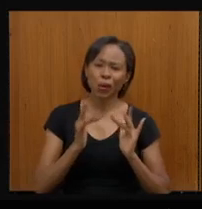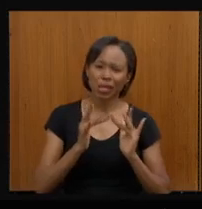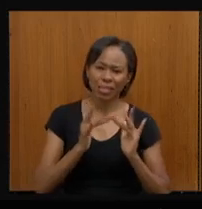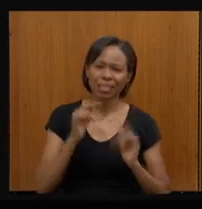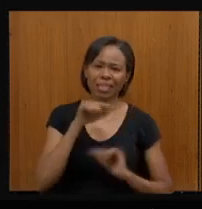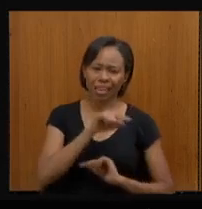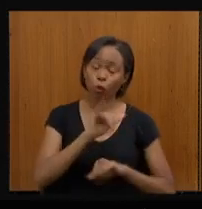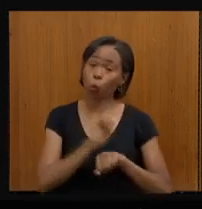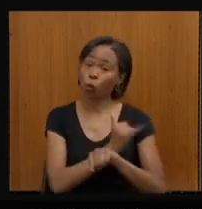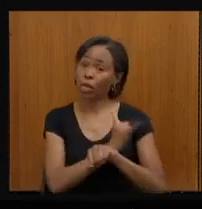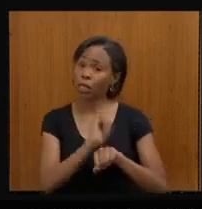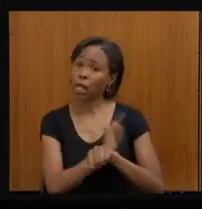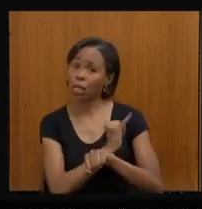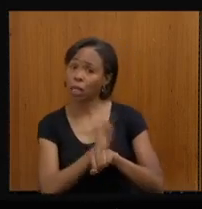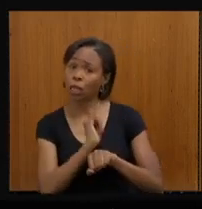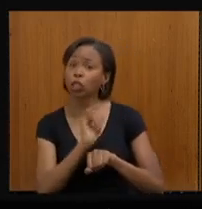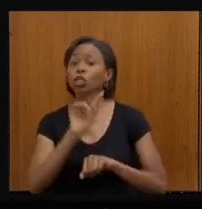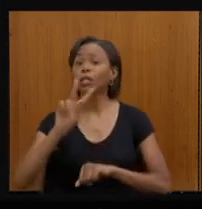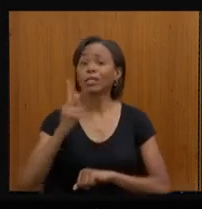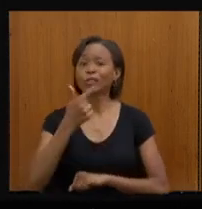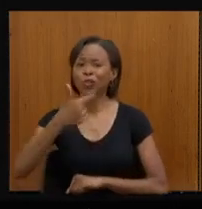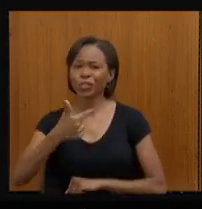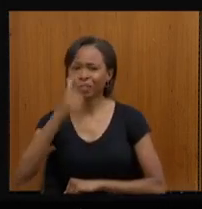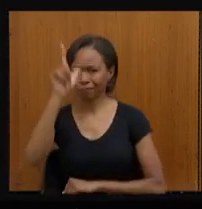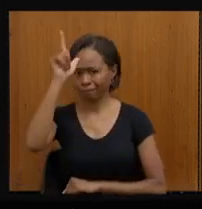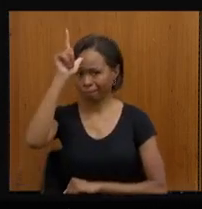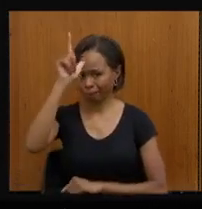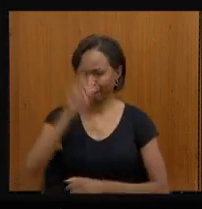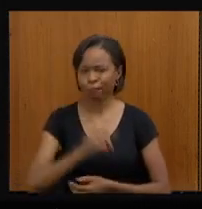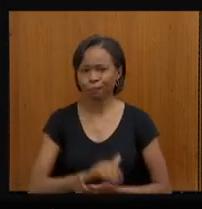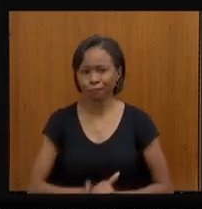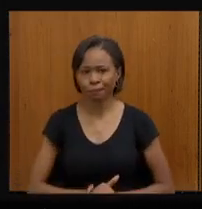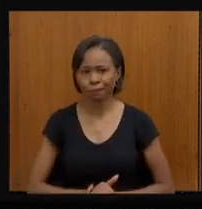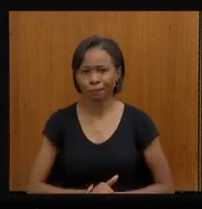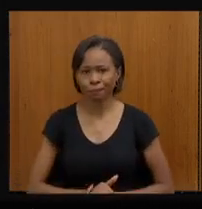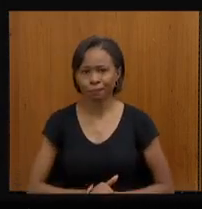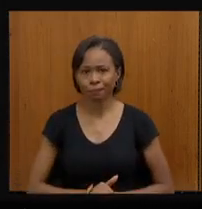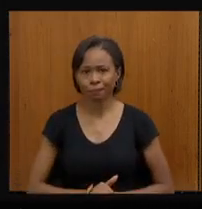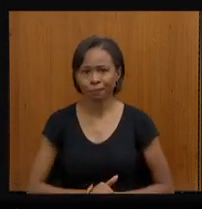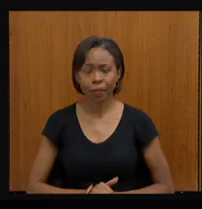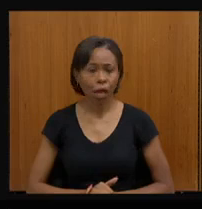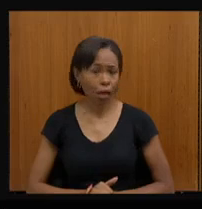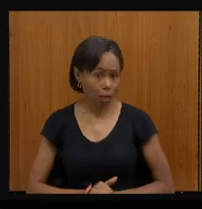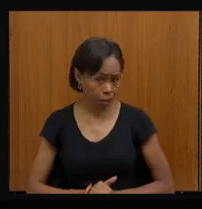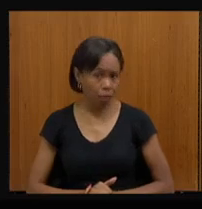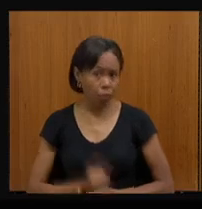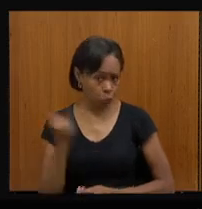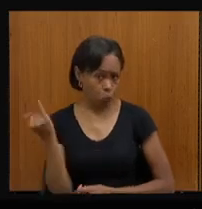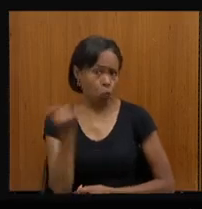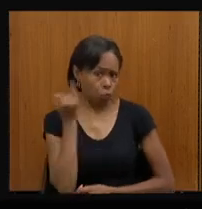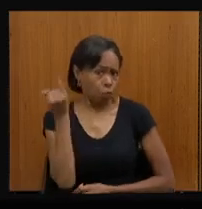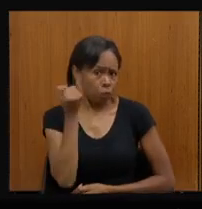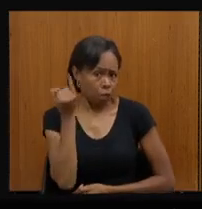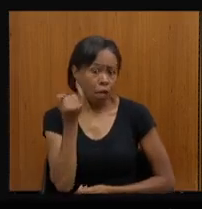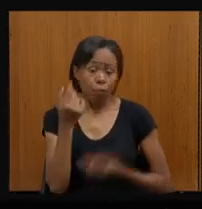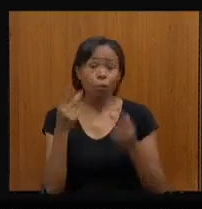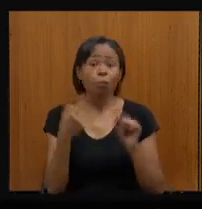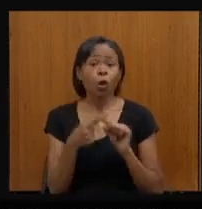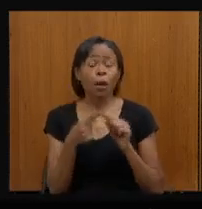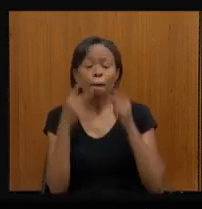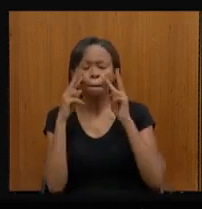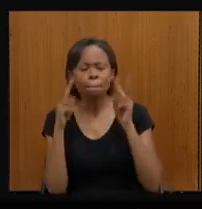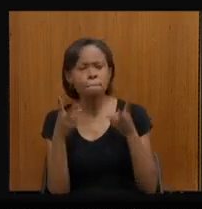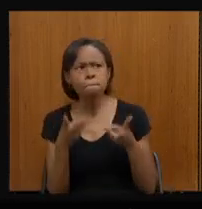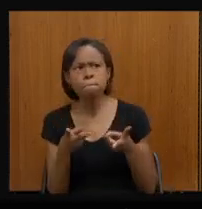Alemanha próximo slide por favor e é isso não é à toa né a linha nós enxergamos o